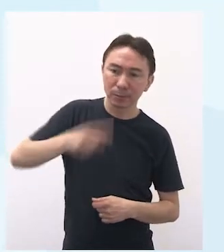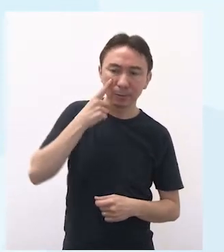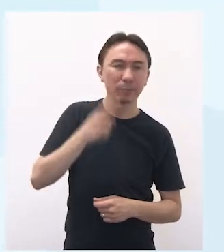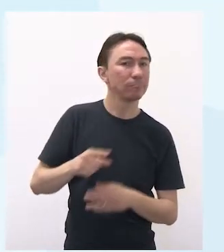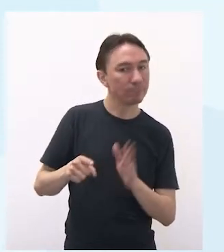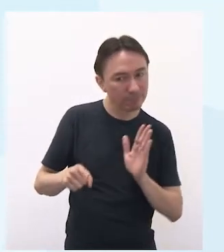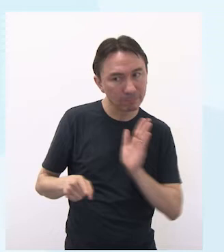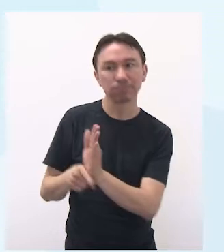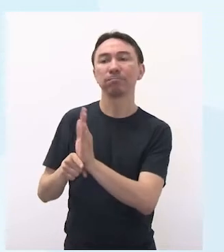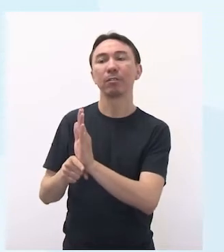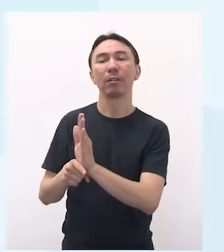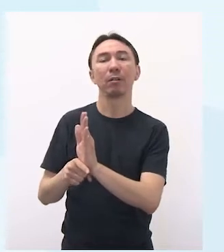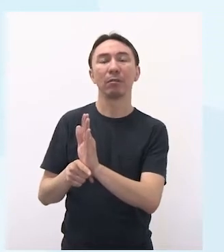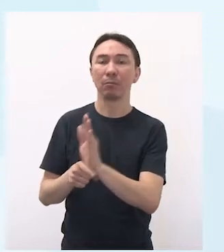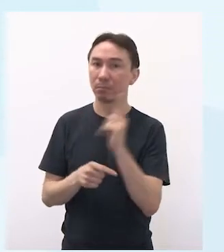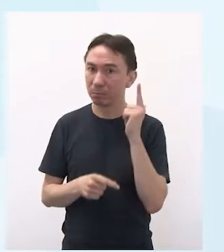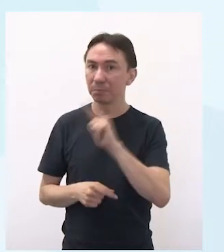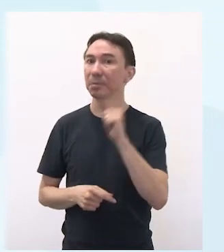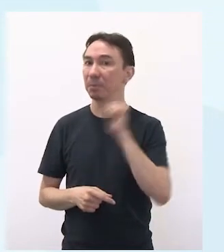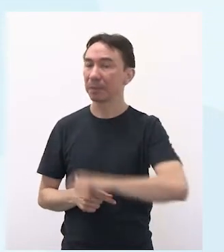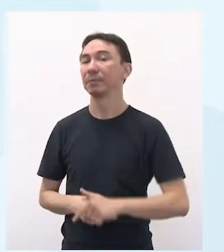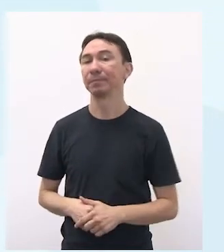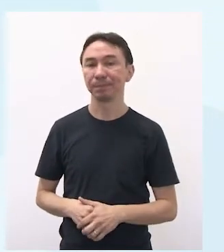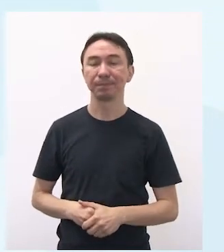conhecimentos. O próximo.